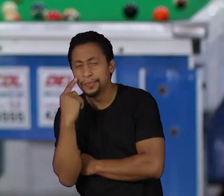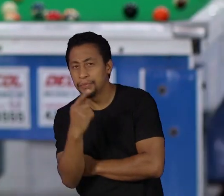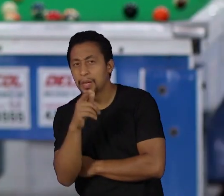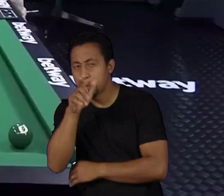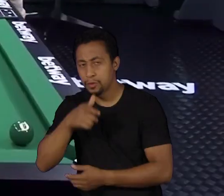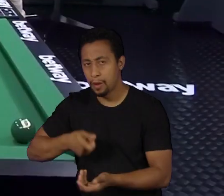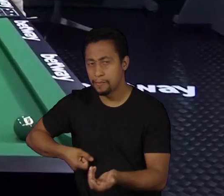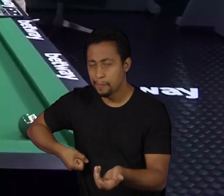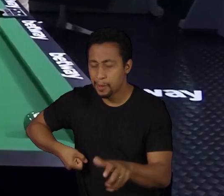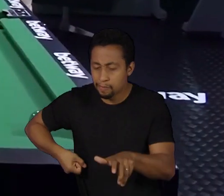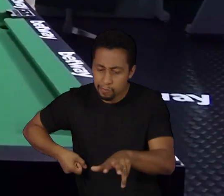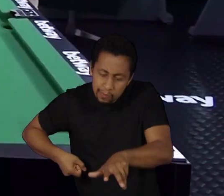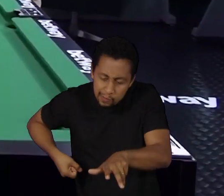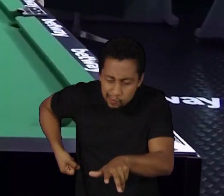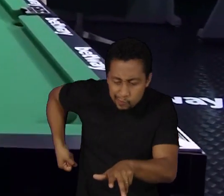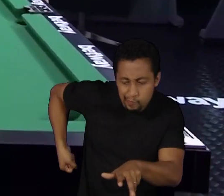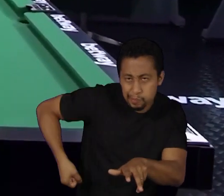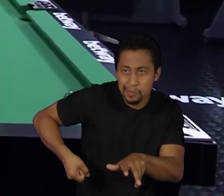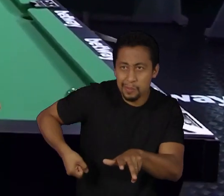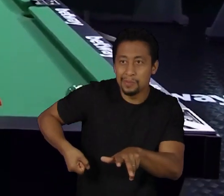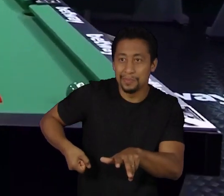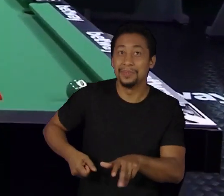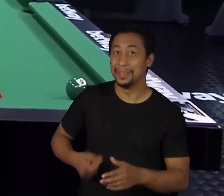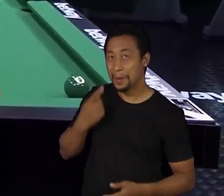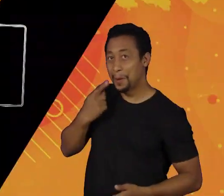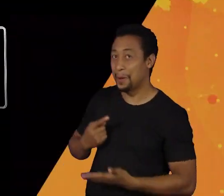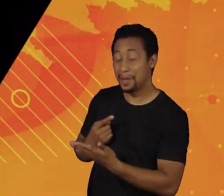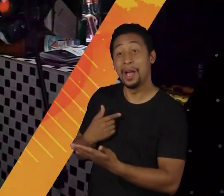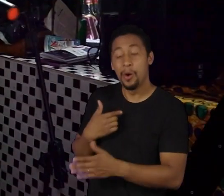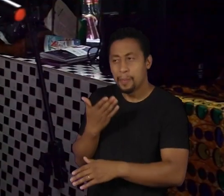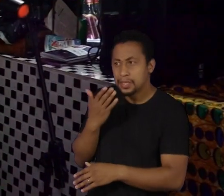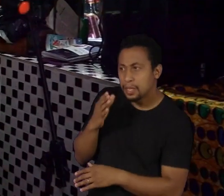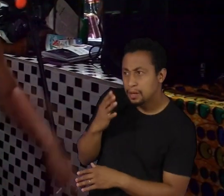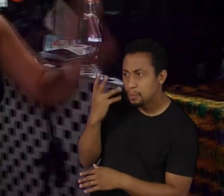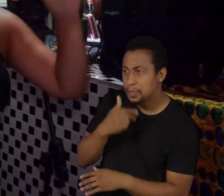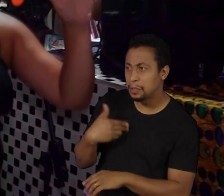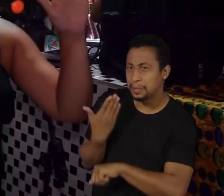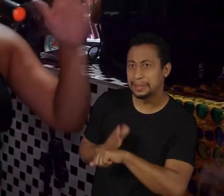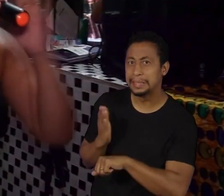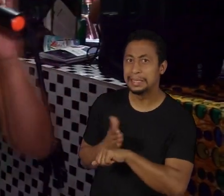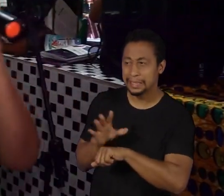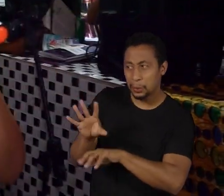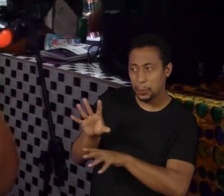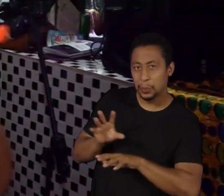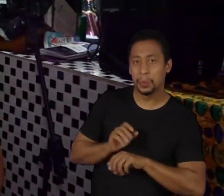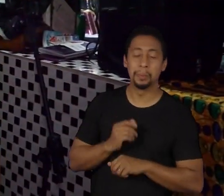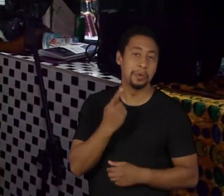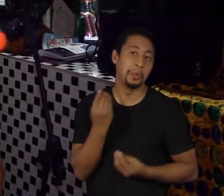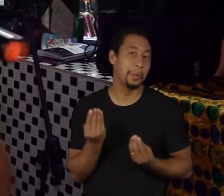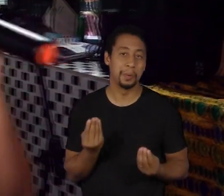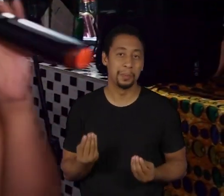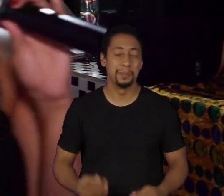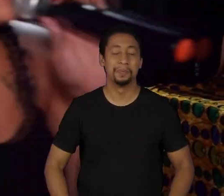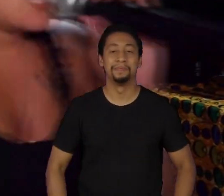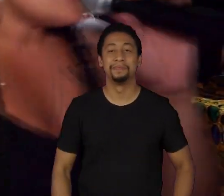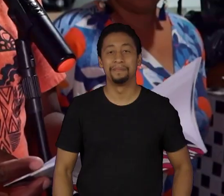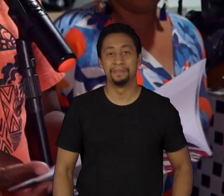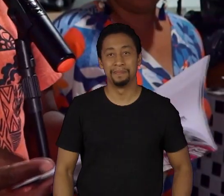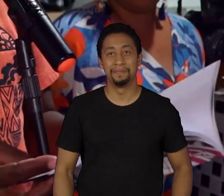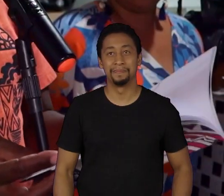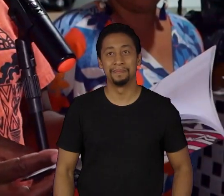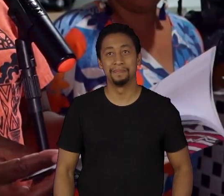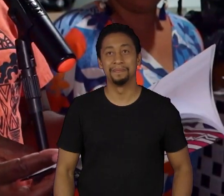sinuca jogando. Eu achava muito aquele bonito e eu comecei a treinar. Esse poema nasceu dentro de